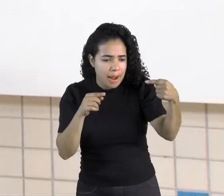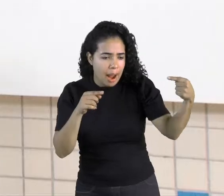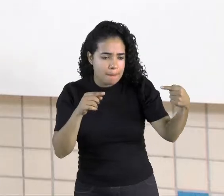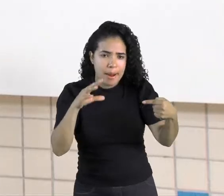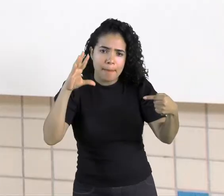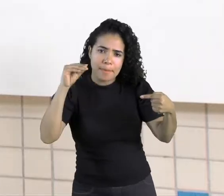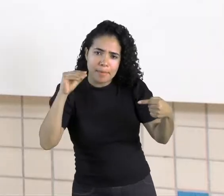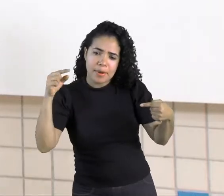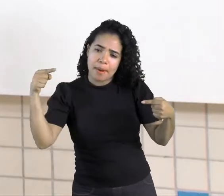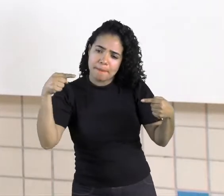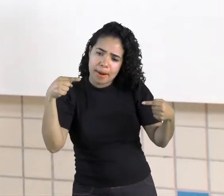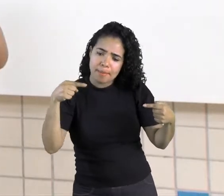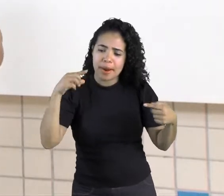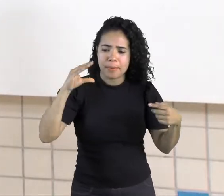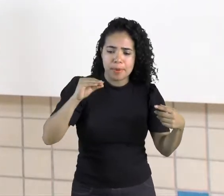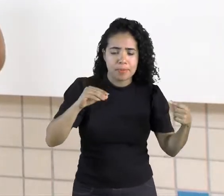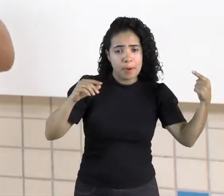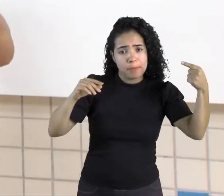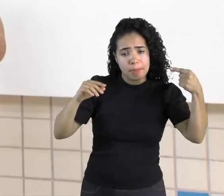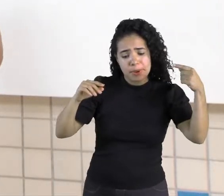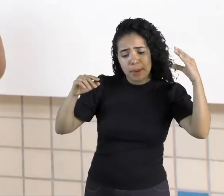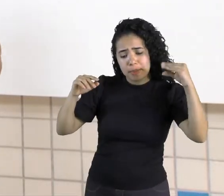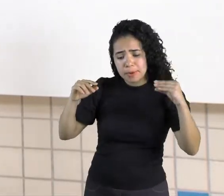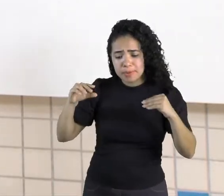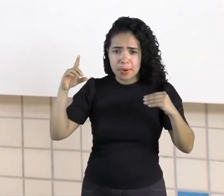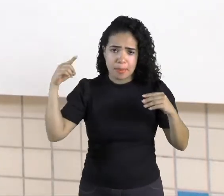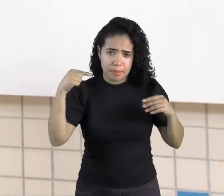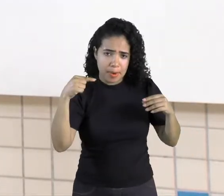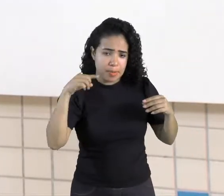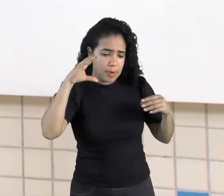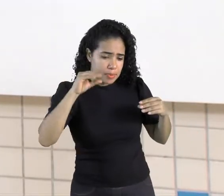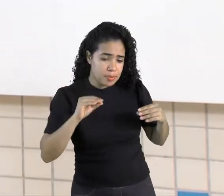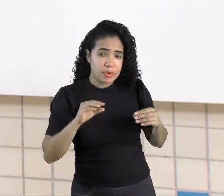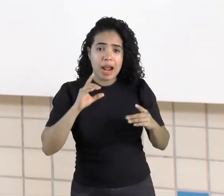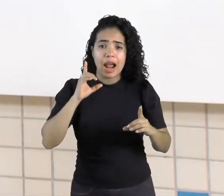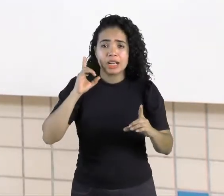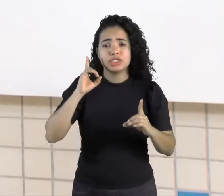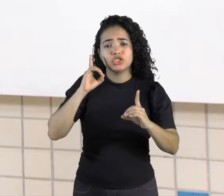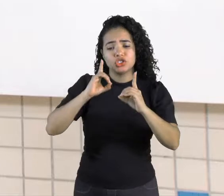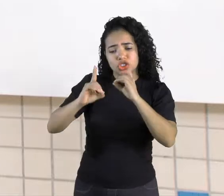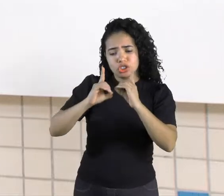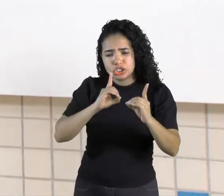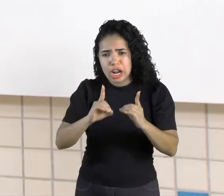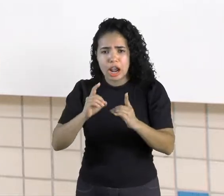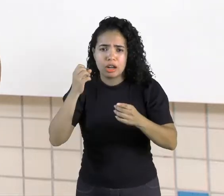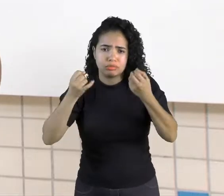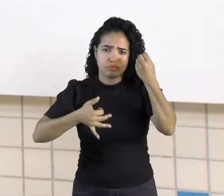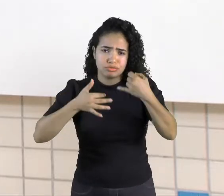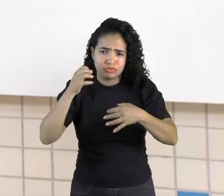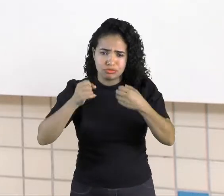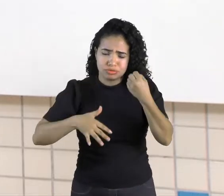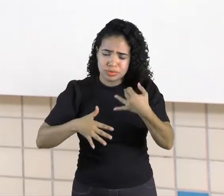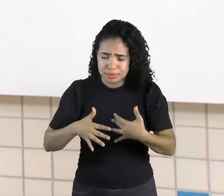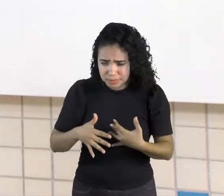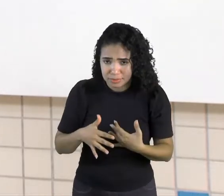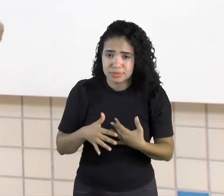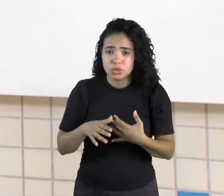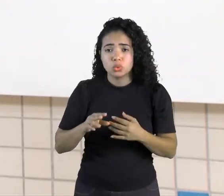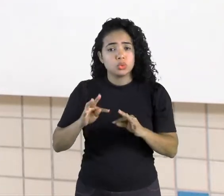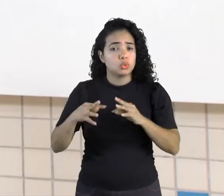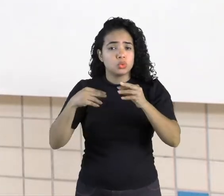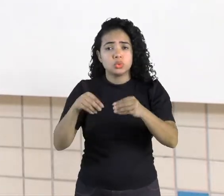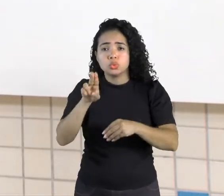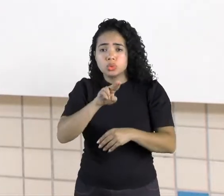dos personagens, o diálogo entre os personagens com a escrita das suas falas e todas usando